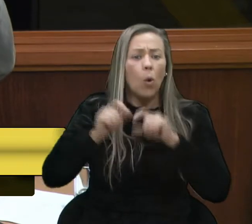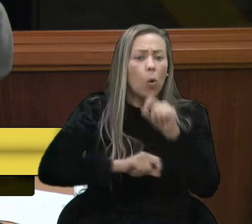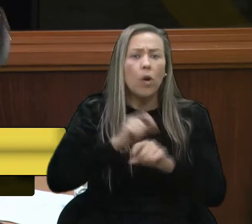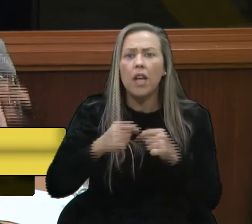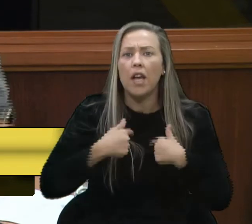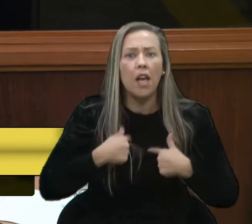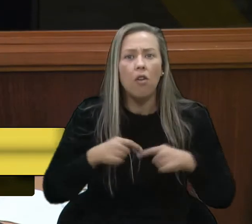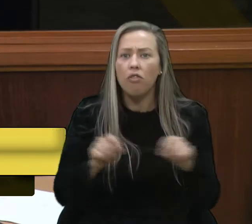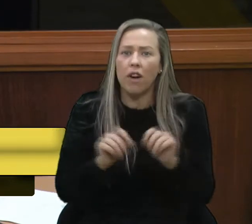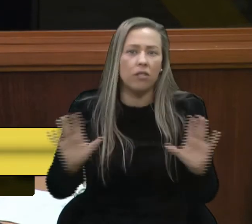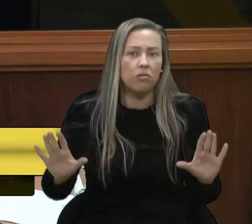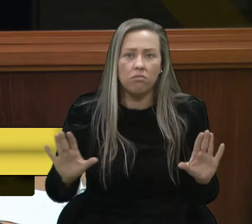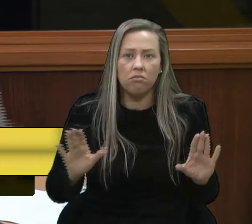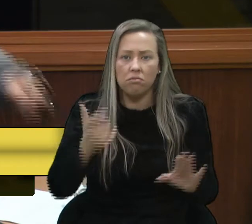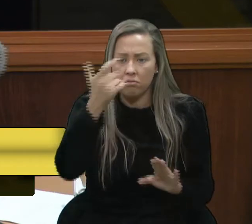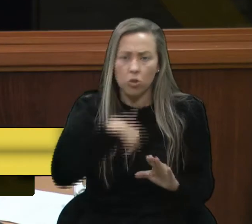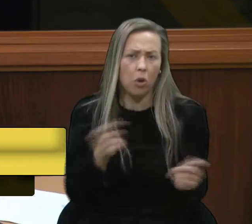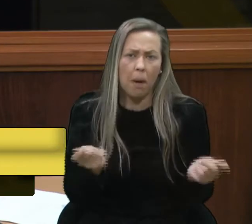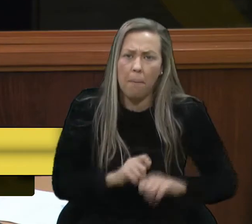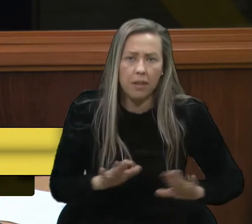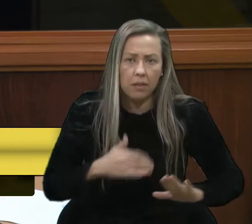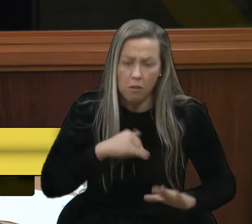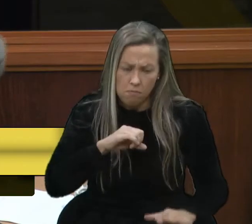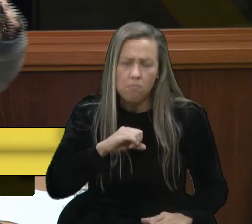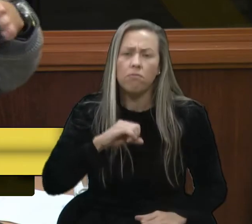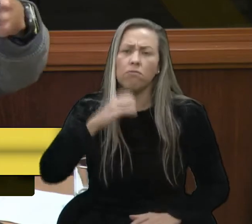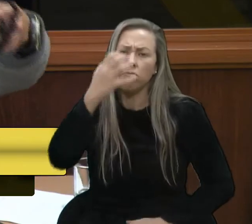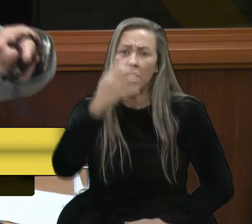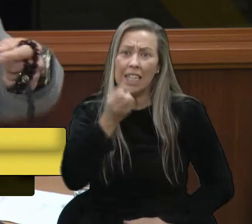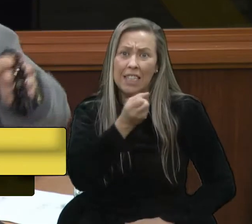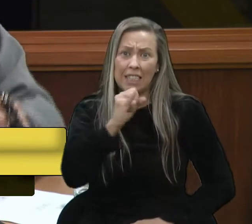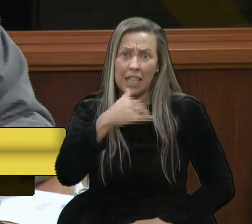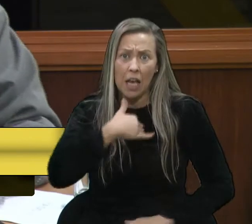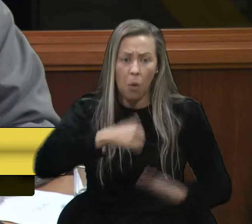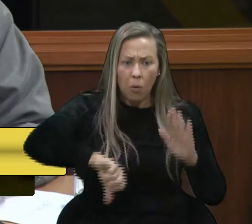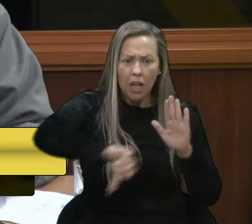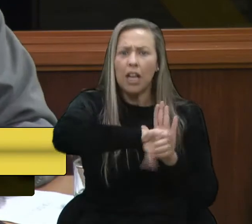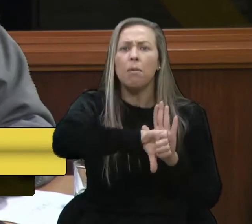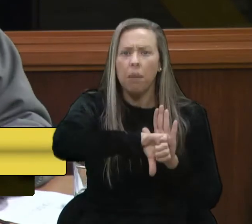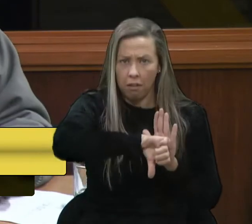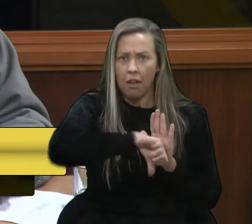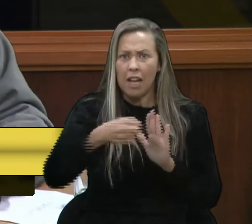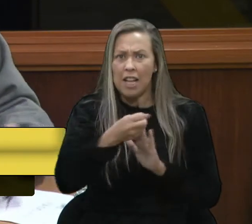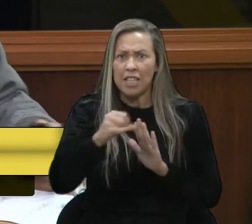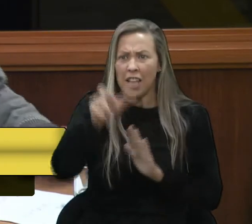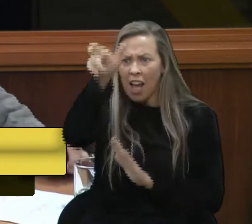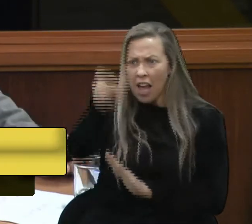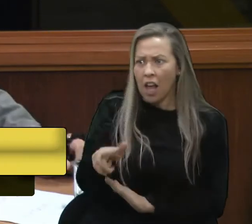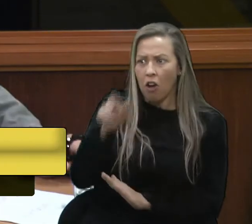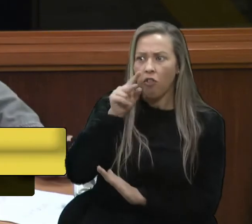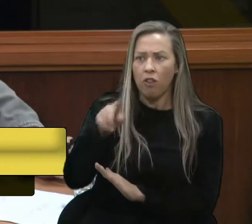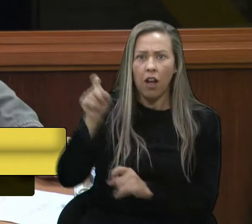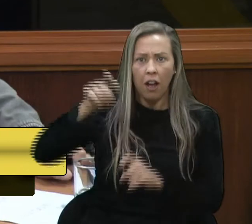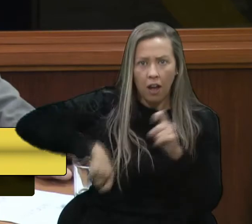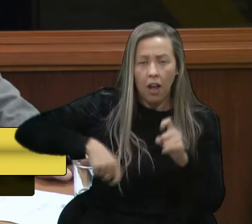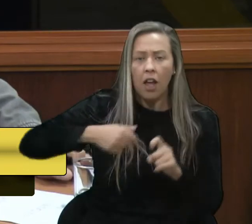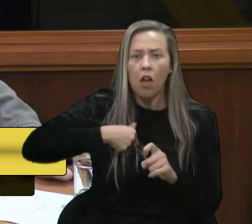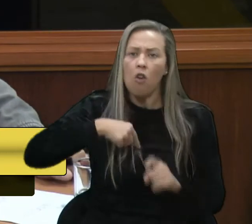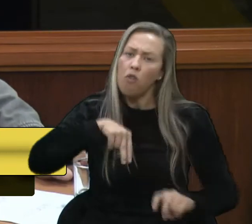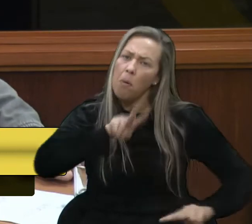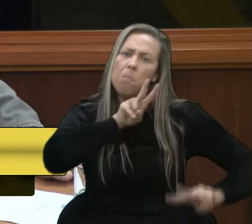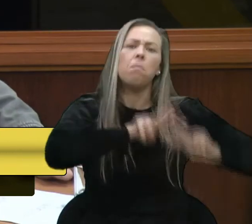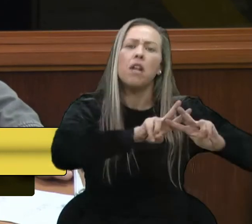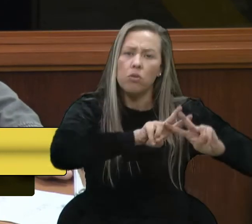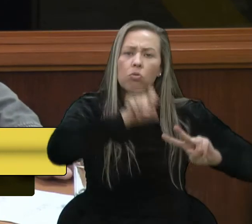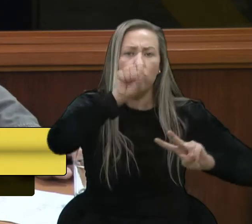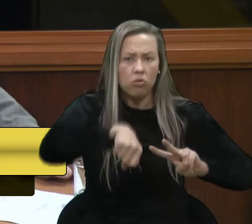reação que eu poderei fazer. Né? Eu te garanto que se eu cometer um crime perante um infame que faz parte da sociedade, eu te garanto que eu vou preso e pago